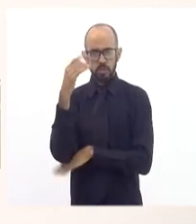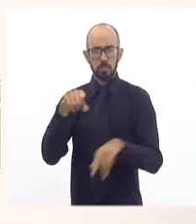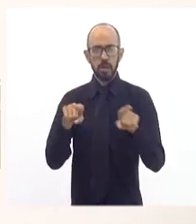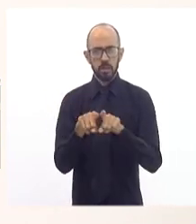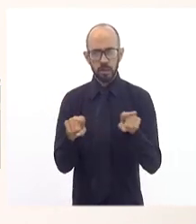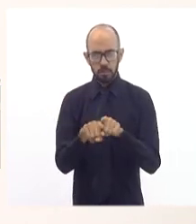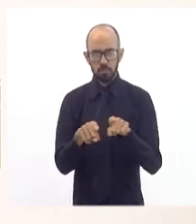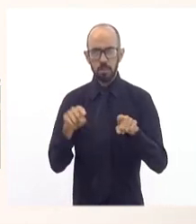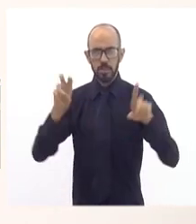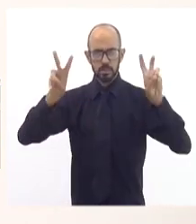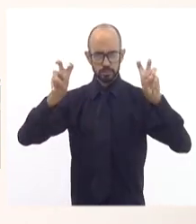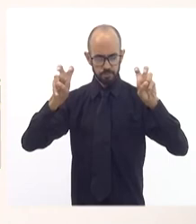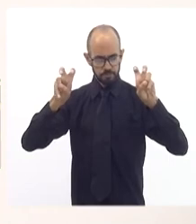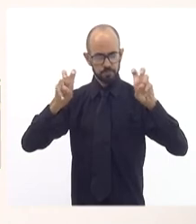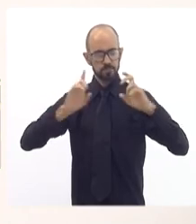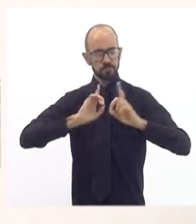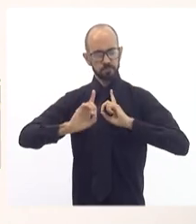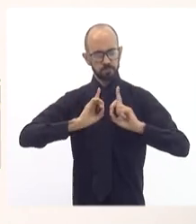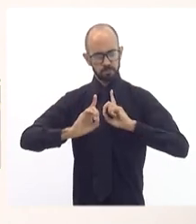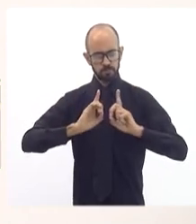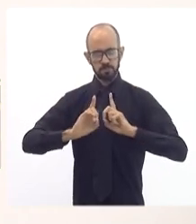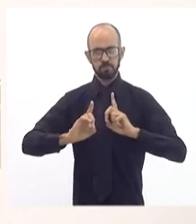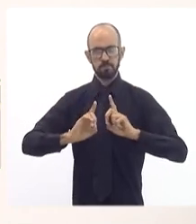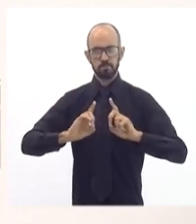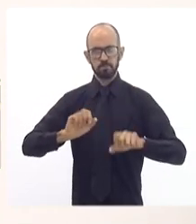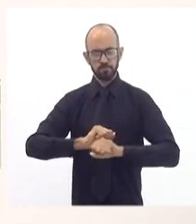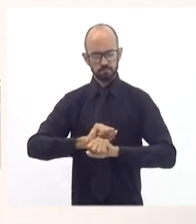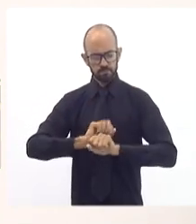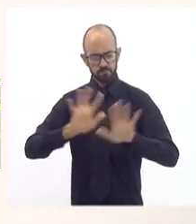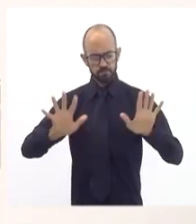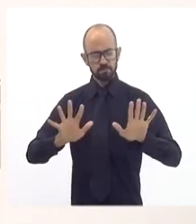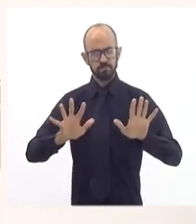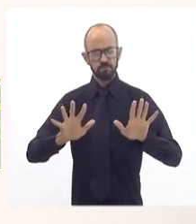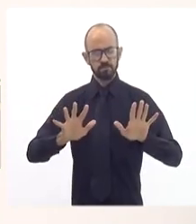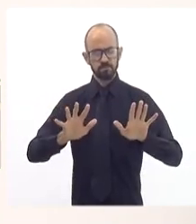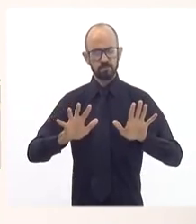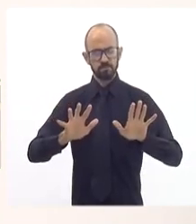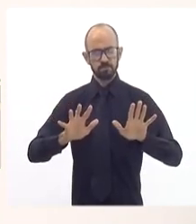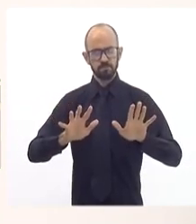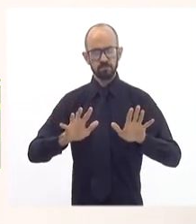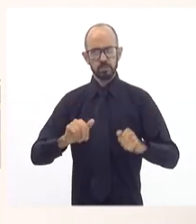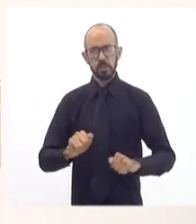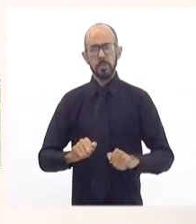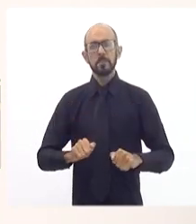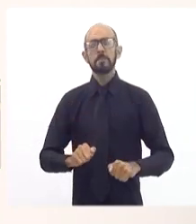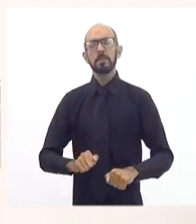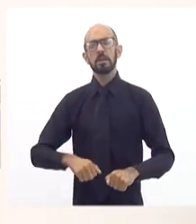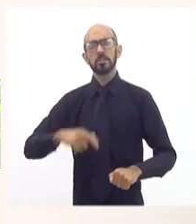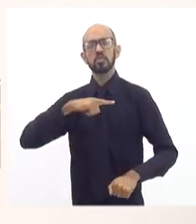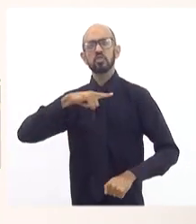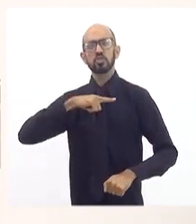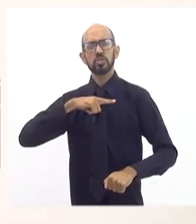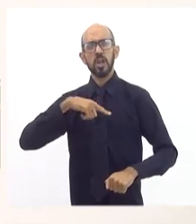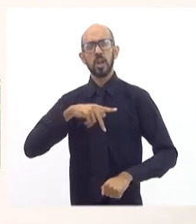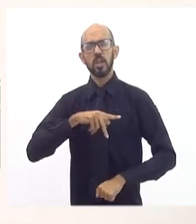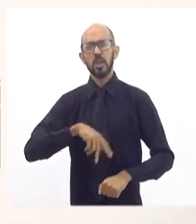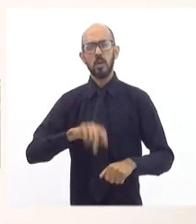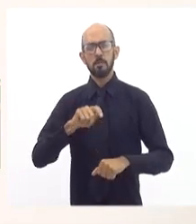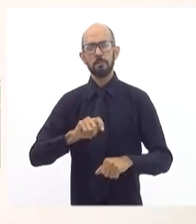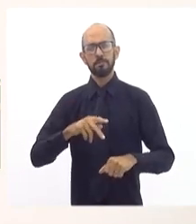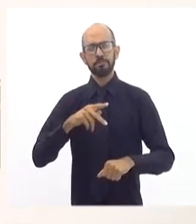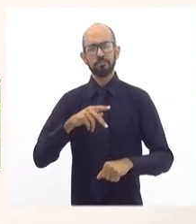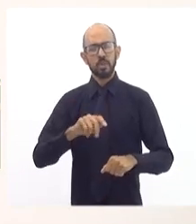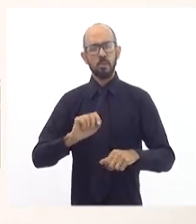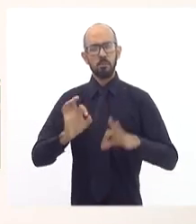que para que esse tema seja debatido de forma exaustiva e a gente realmente tenha projetos que vão